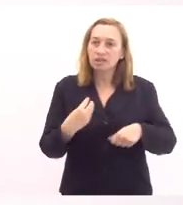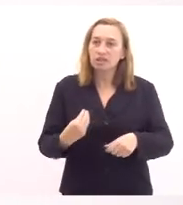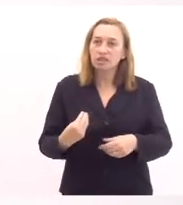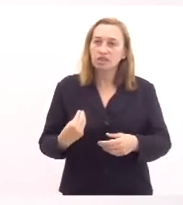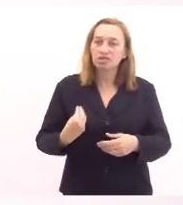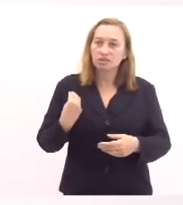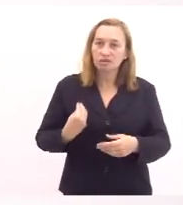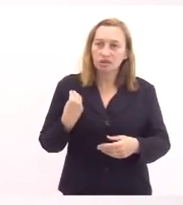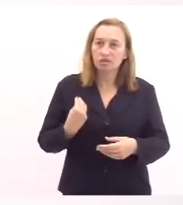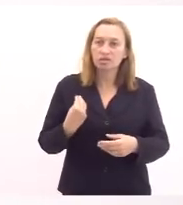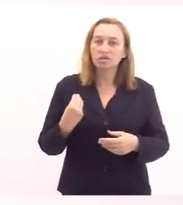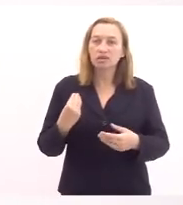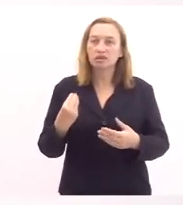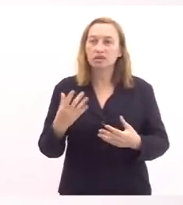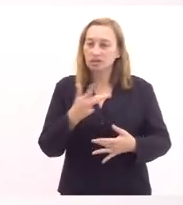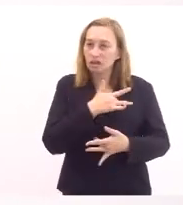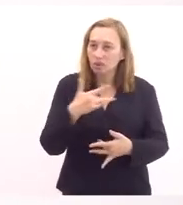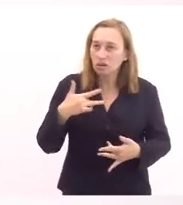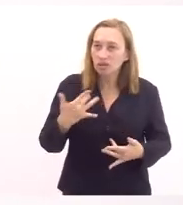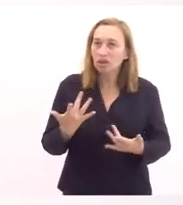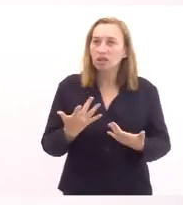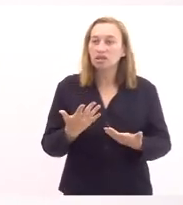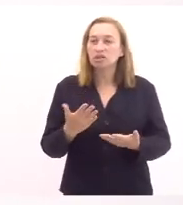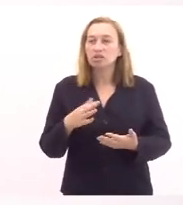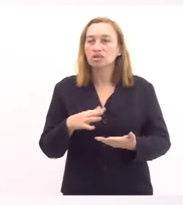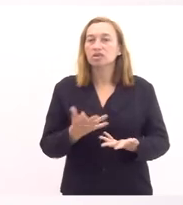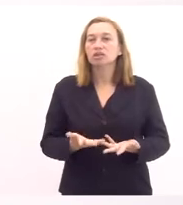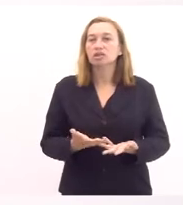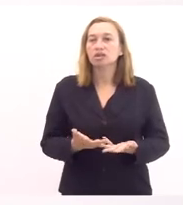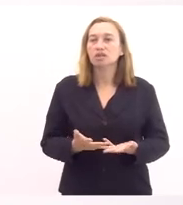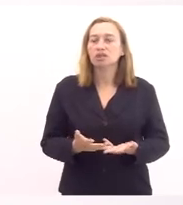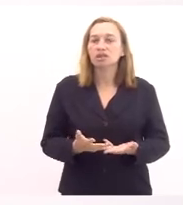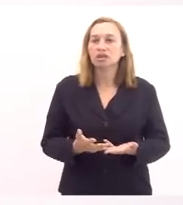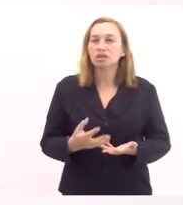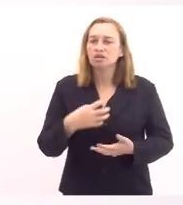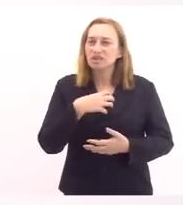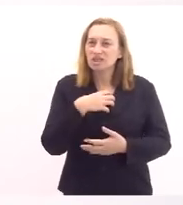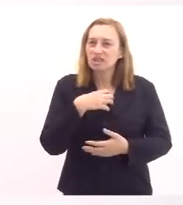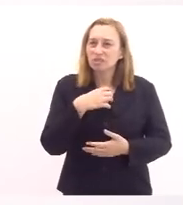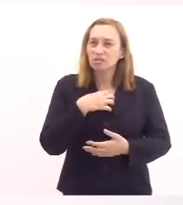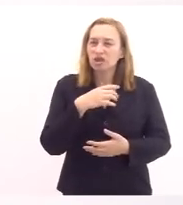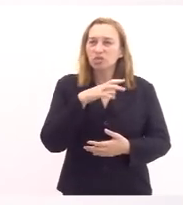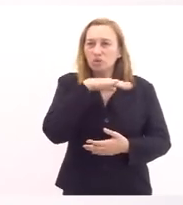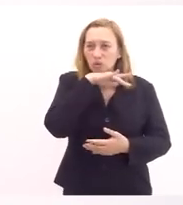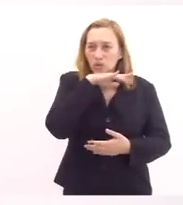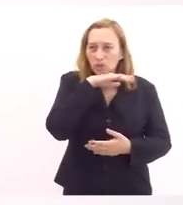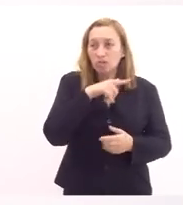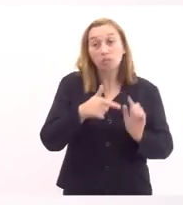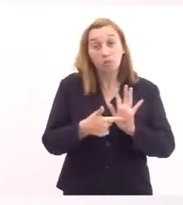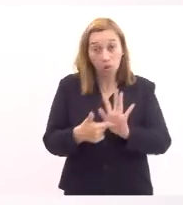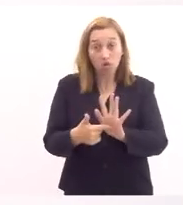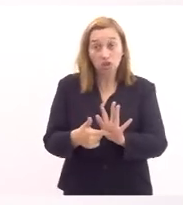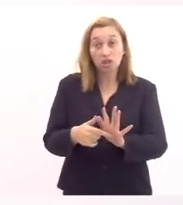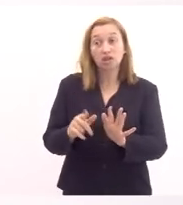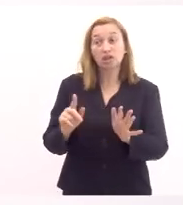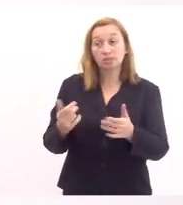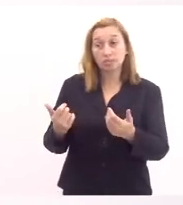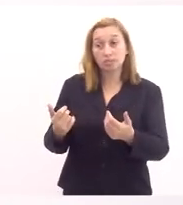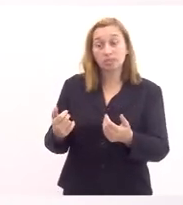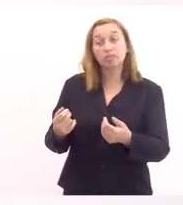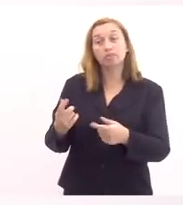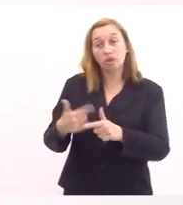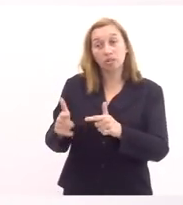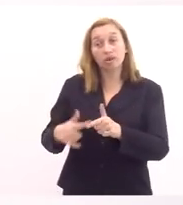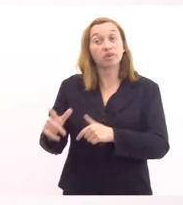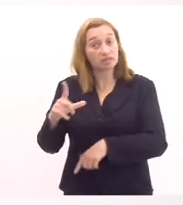vivido de forma plena e saudável e o mal-estar e os desconfortos são indicações de tem alguma coisa que não tá funcionando bem quanto